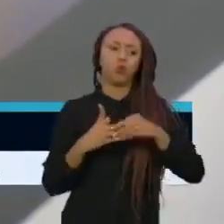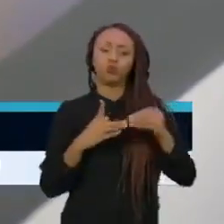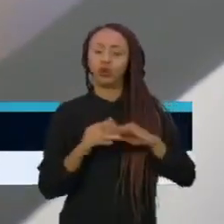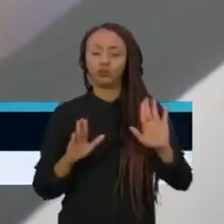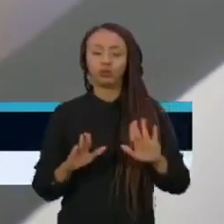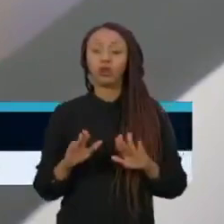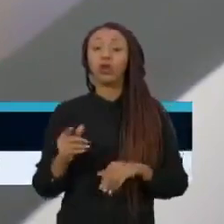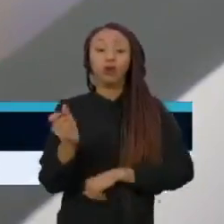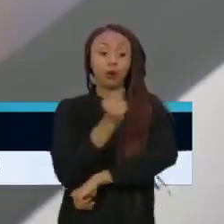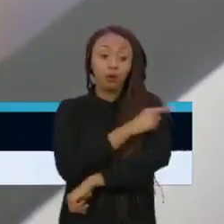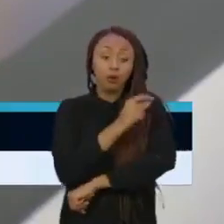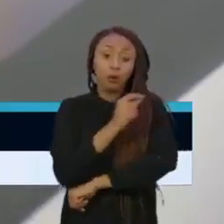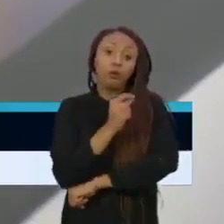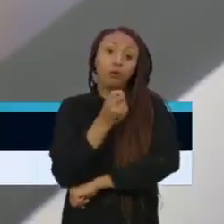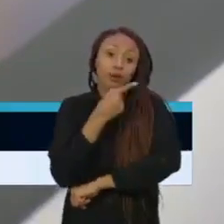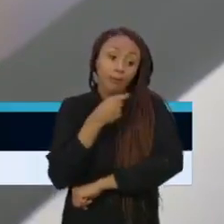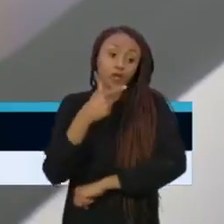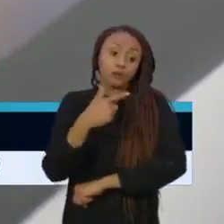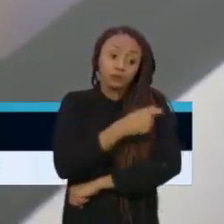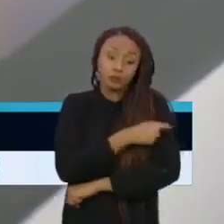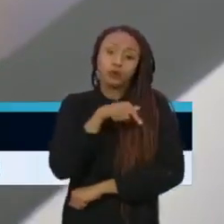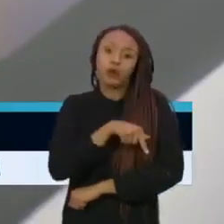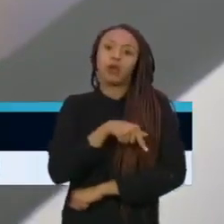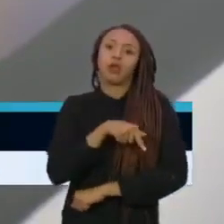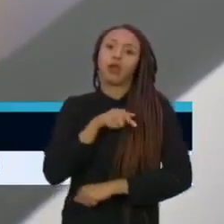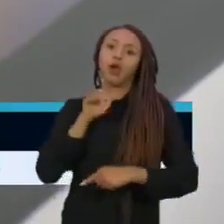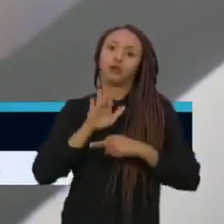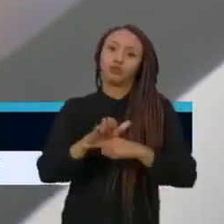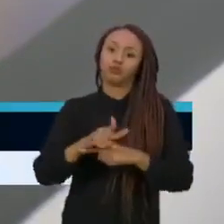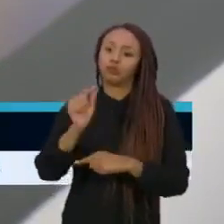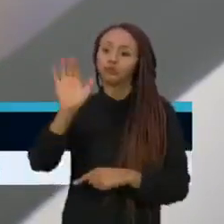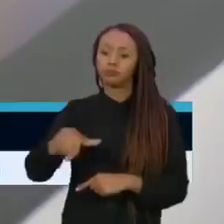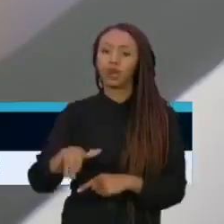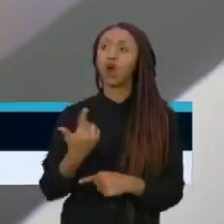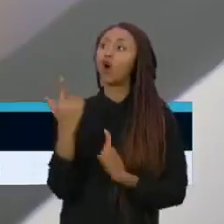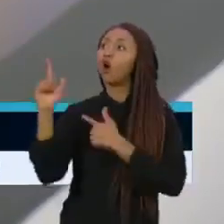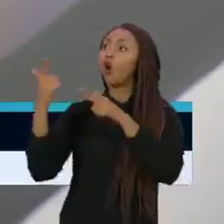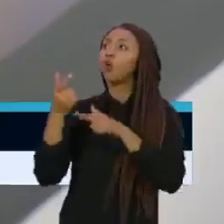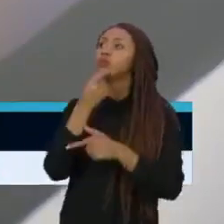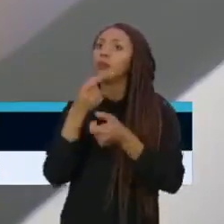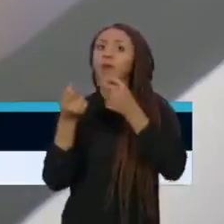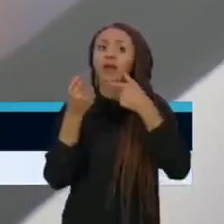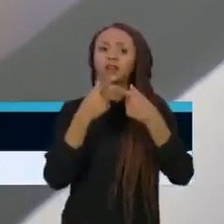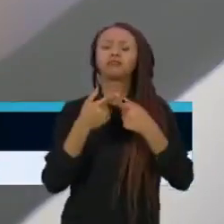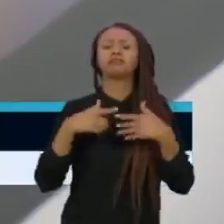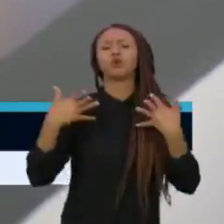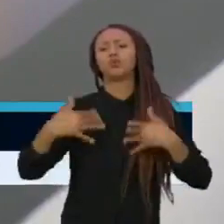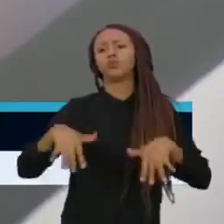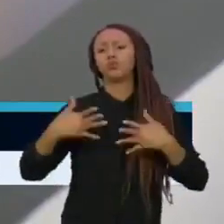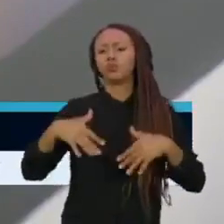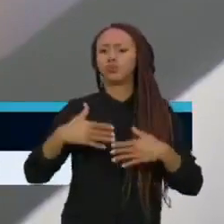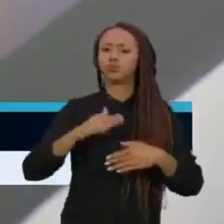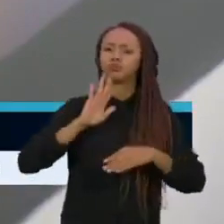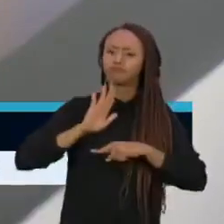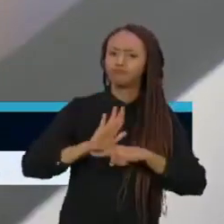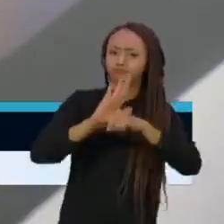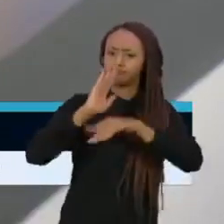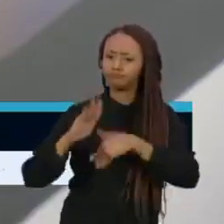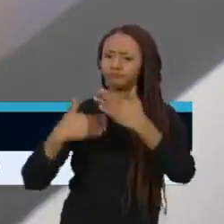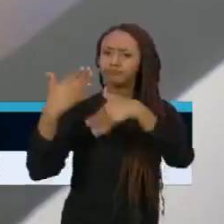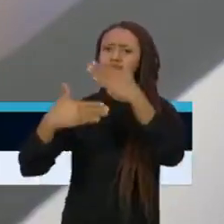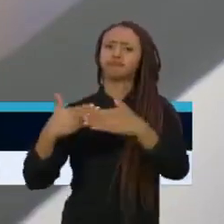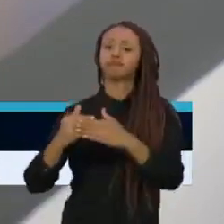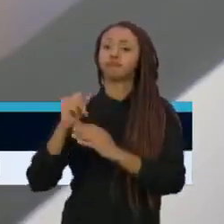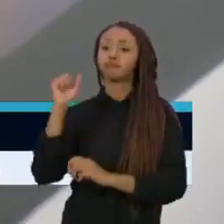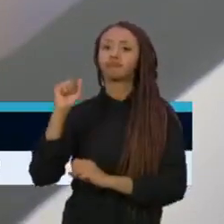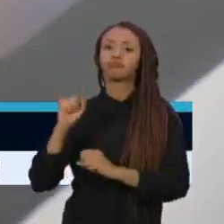o remédio barato que evita. Todos os outros vão dar um desenvolvimento absurdo em fabricação